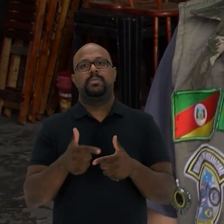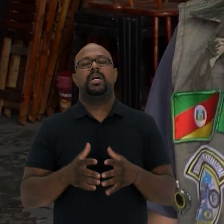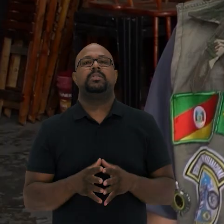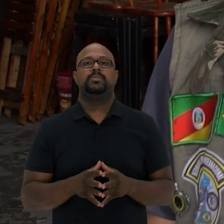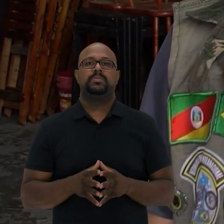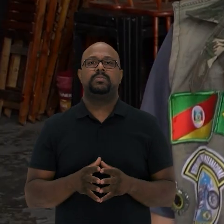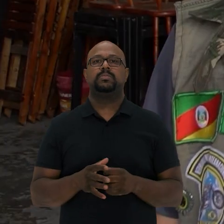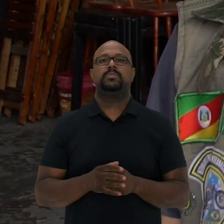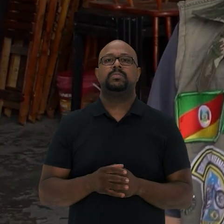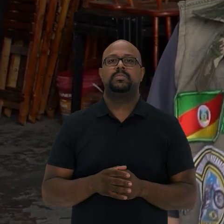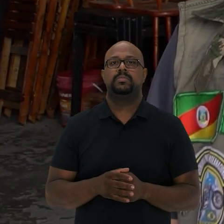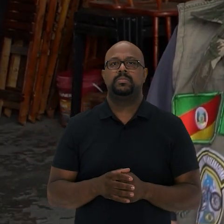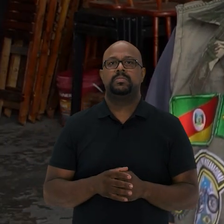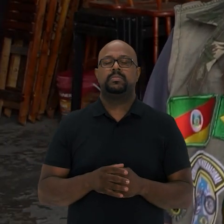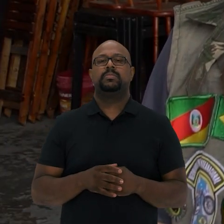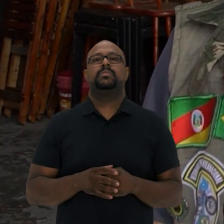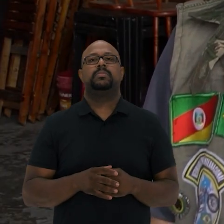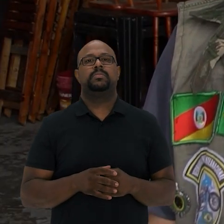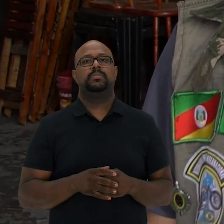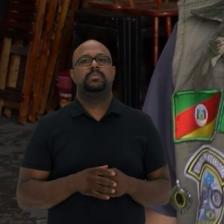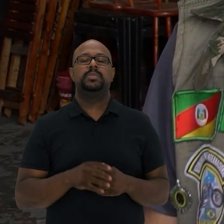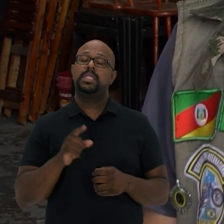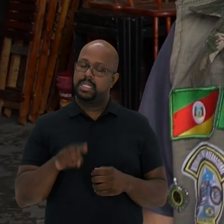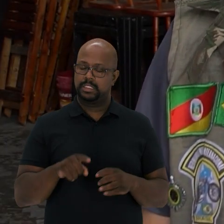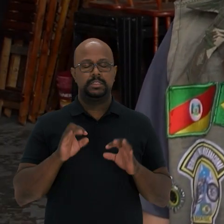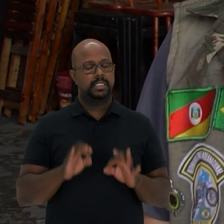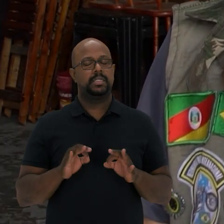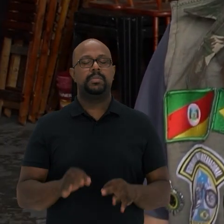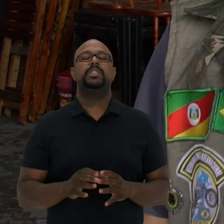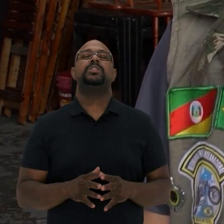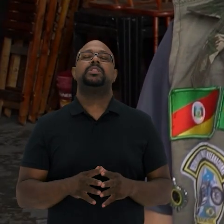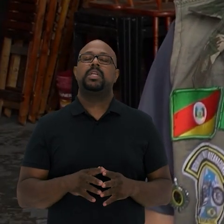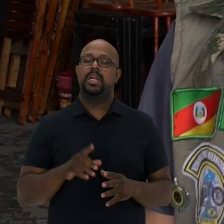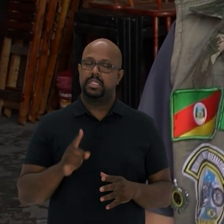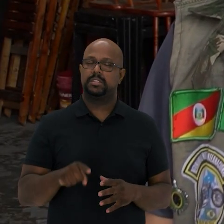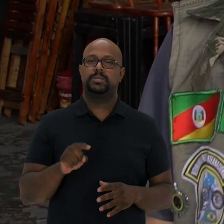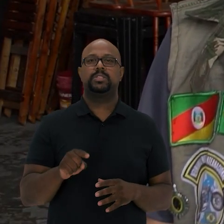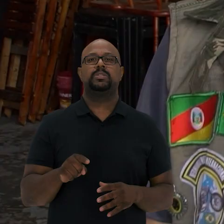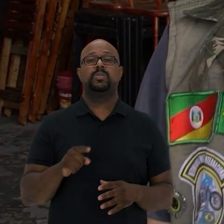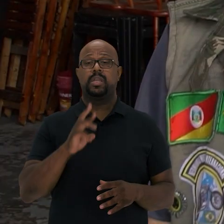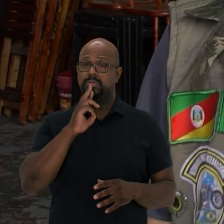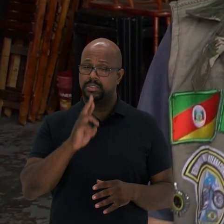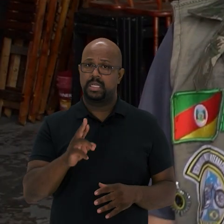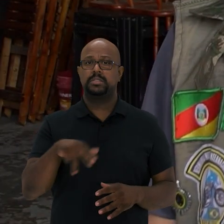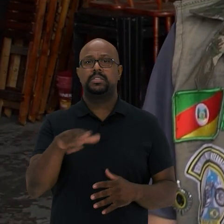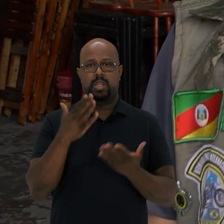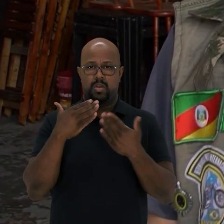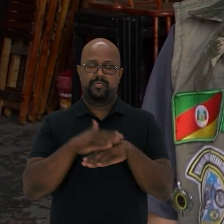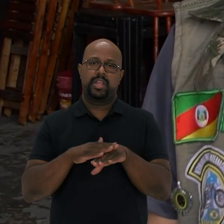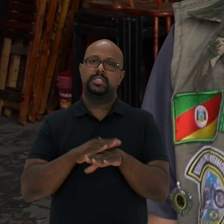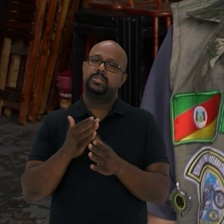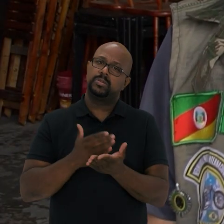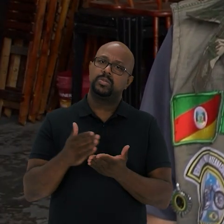trabalho. Então a Madepedra é resultado dessas conversas? Exatamente, exatamente isso. O resultado dessas